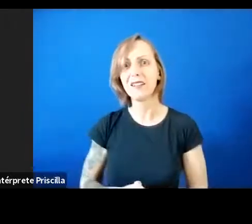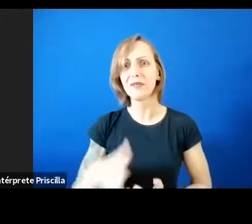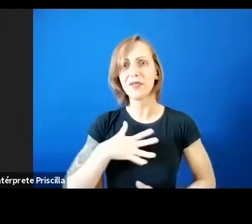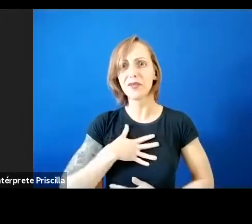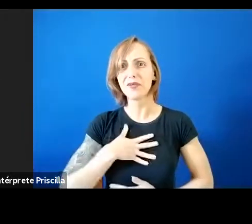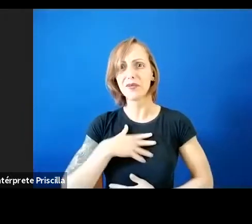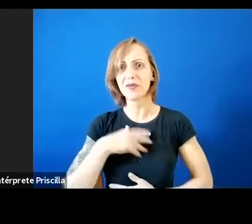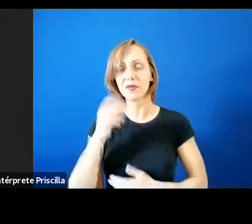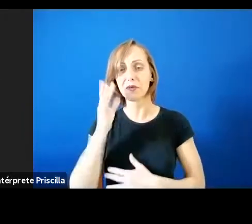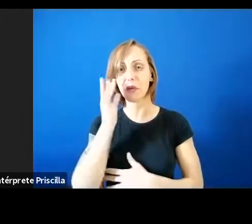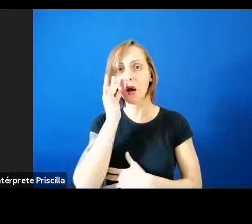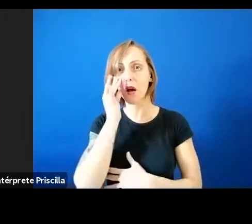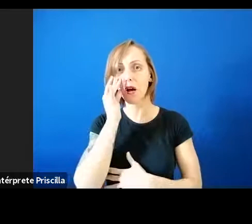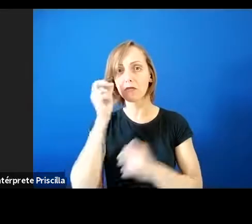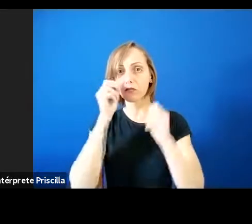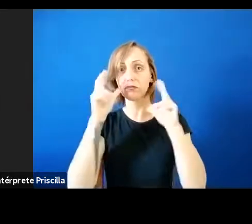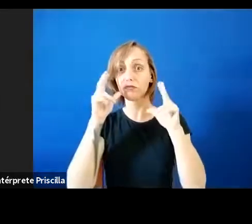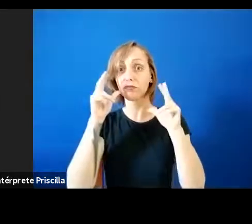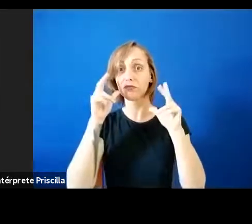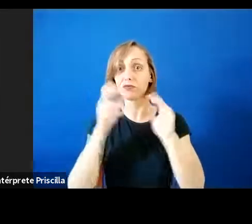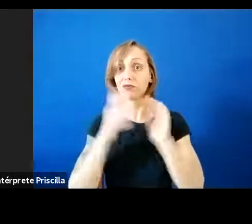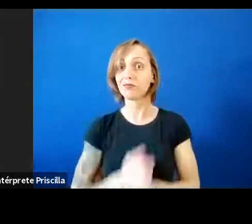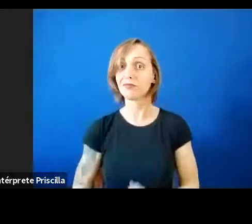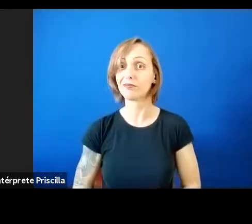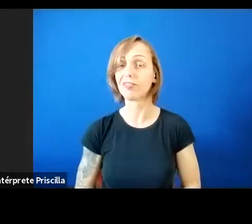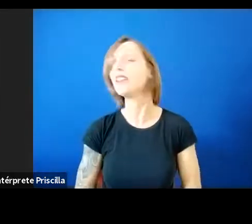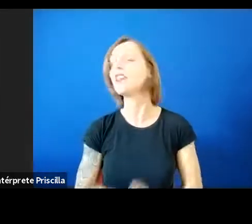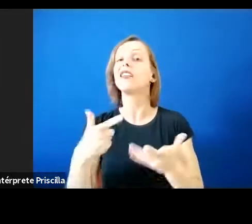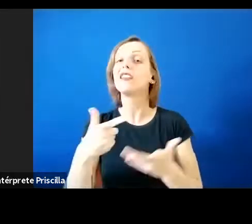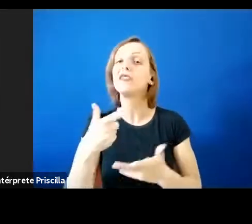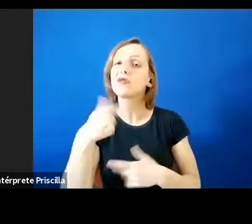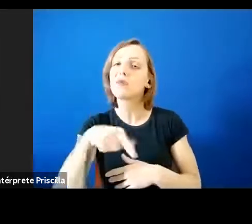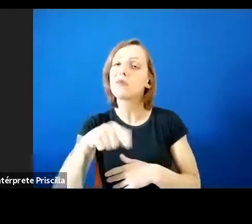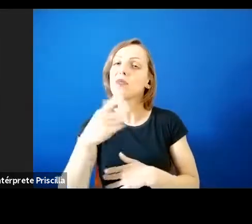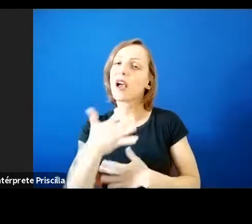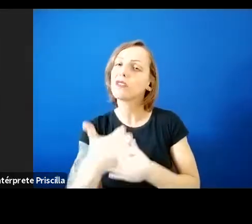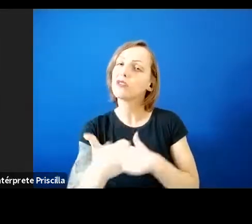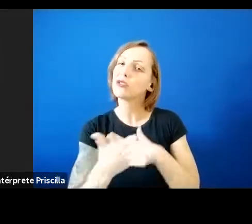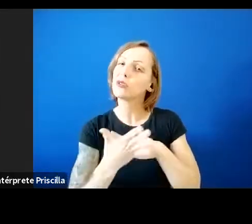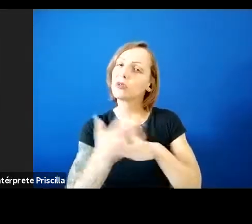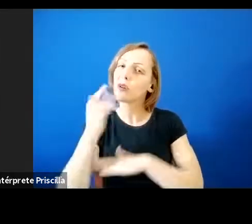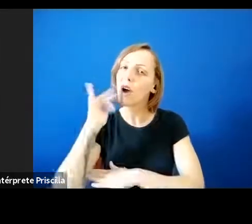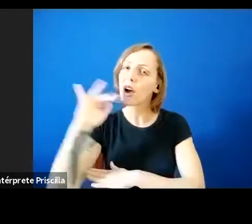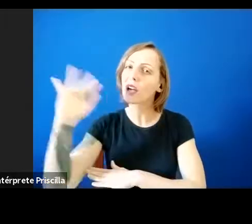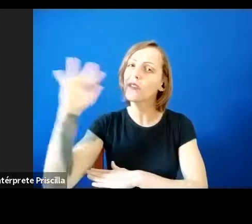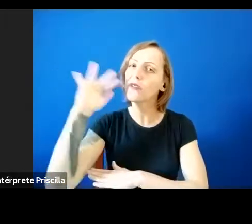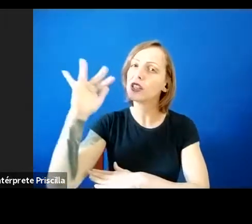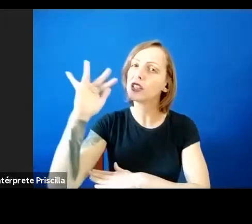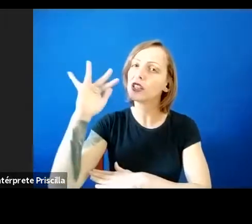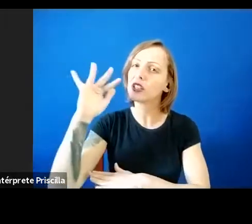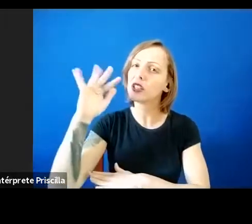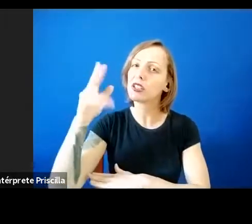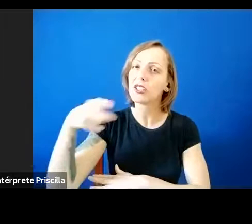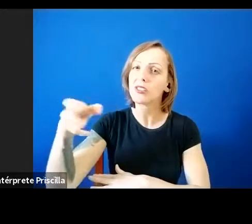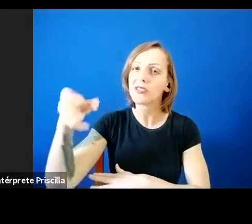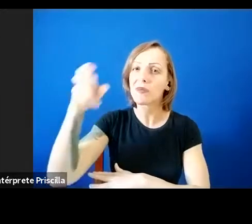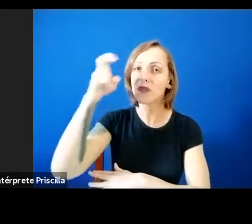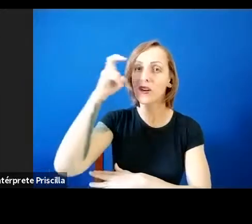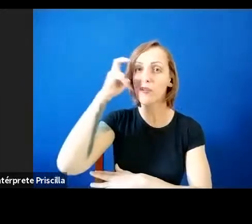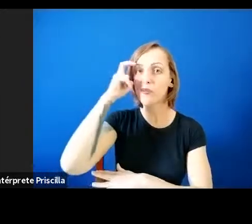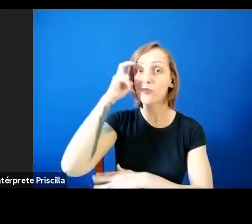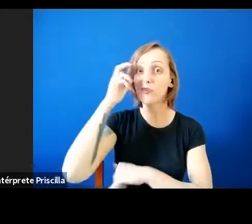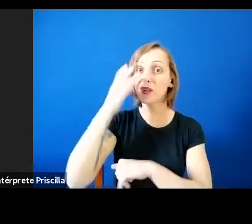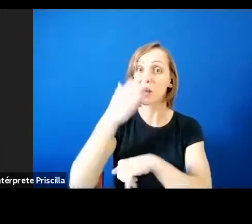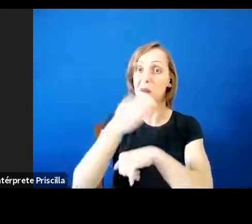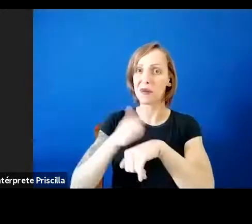assim, me fez pensar muito, sabe? Na nossa cultura branca, né,